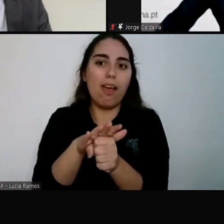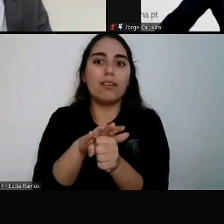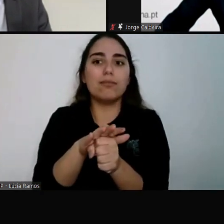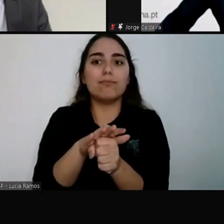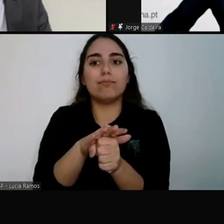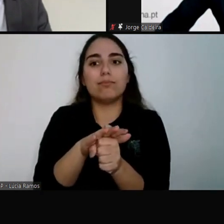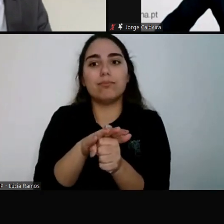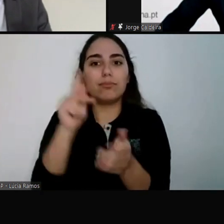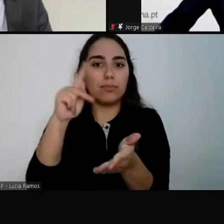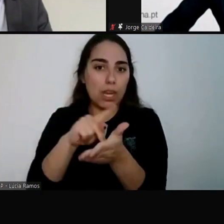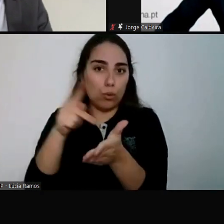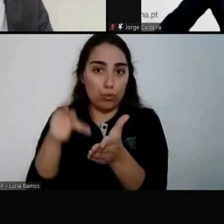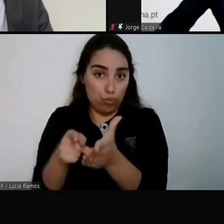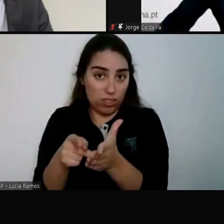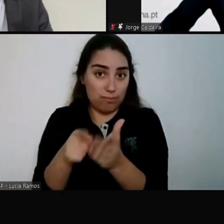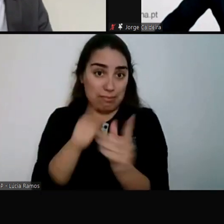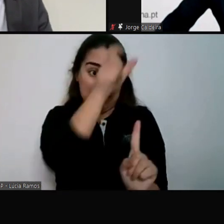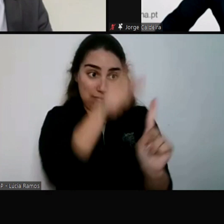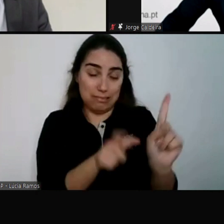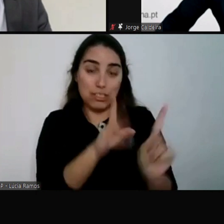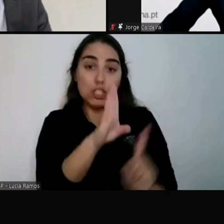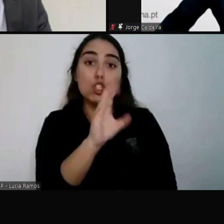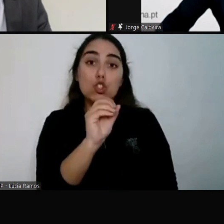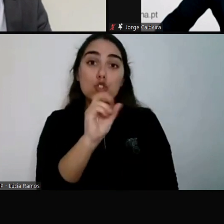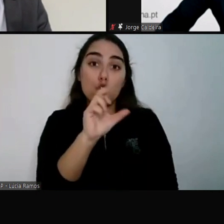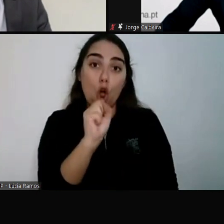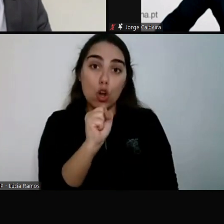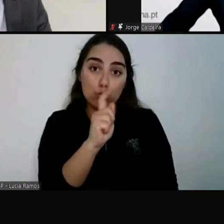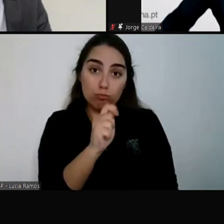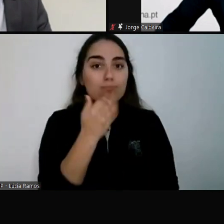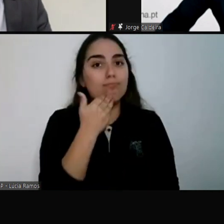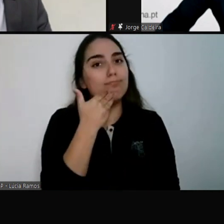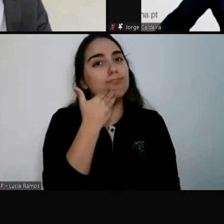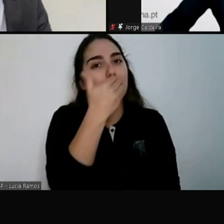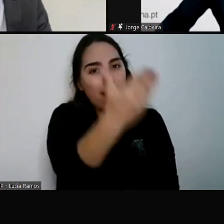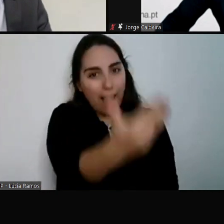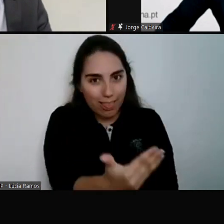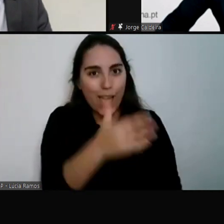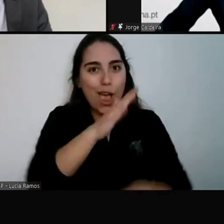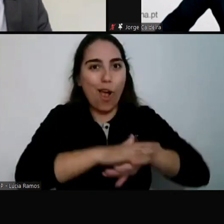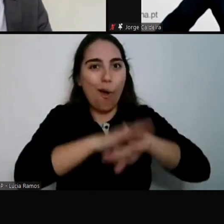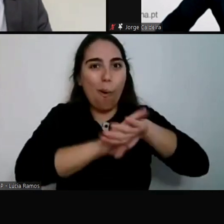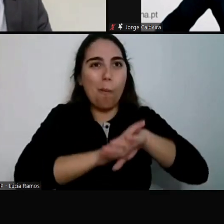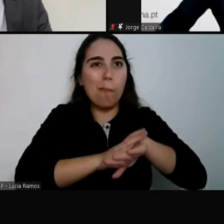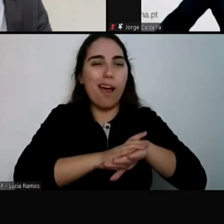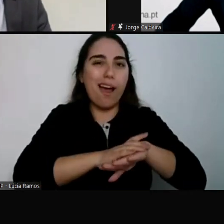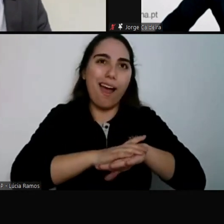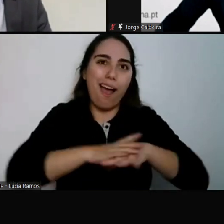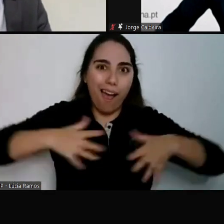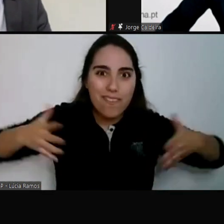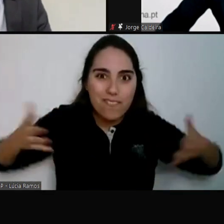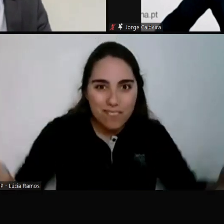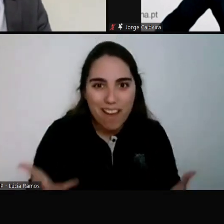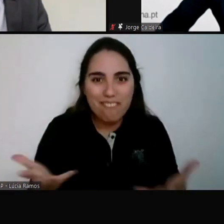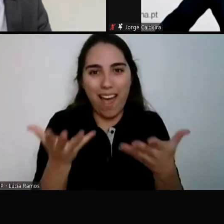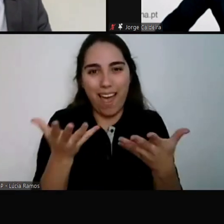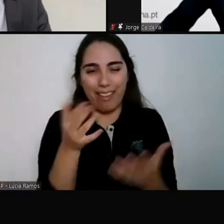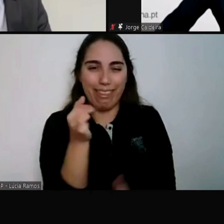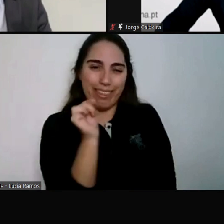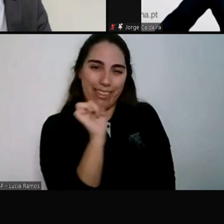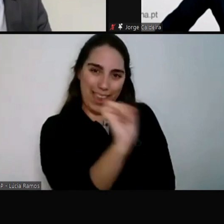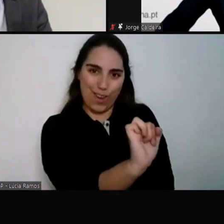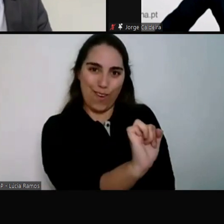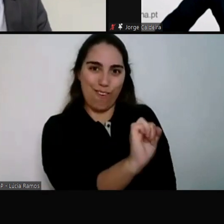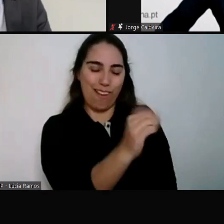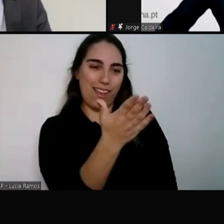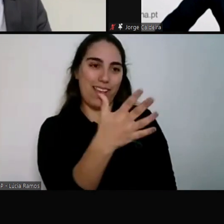aqui, Jorge, obrigado por este entusiasmo, sobretudo, que nos contagia,